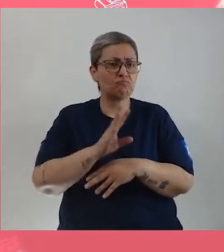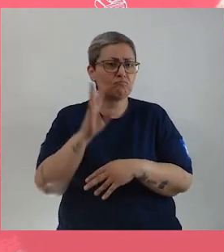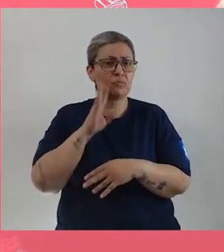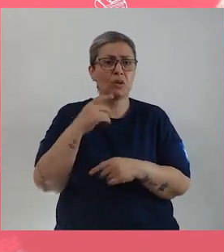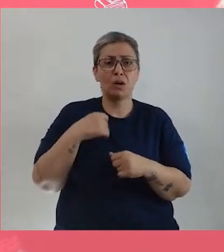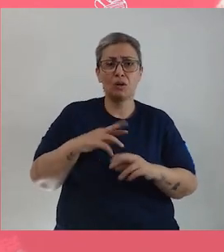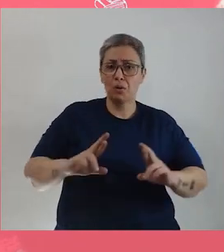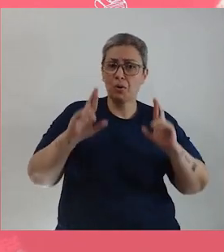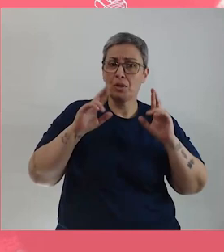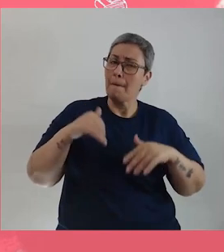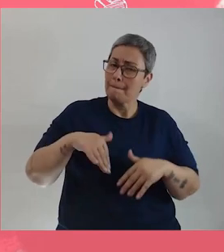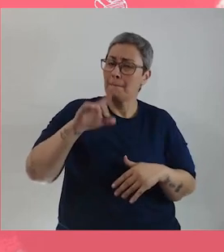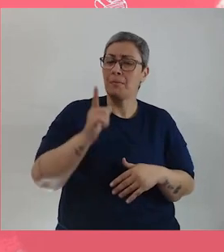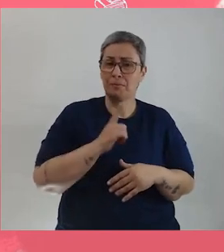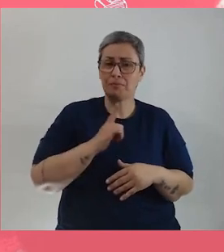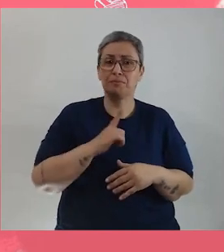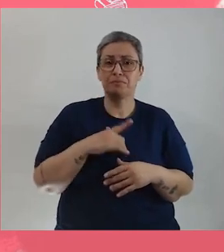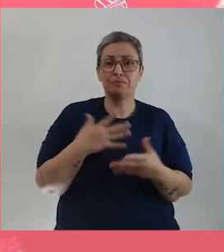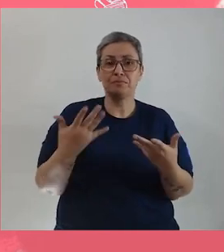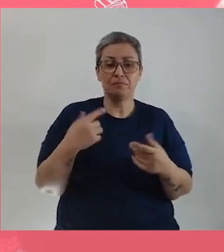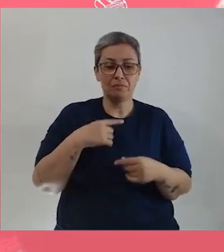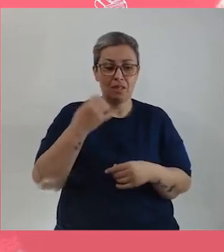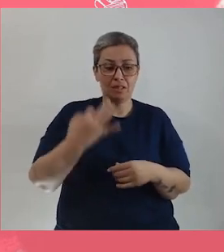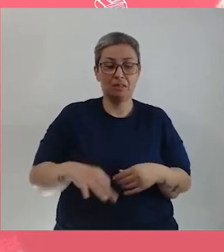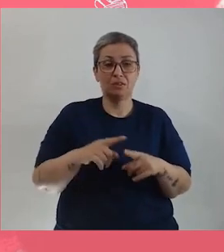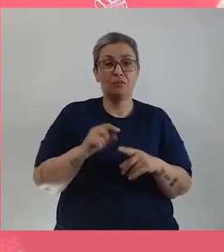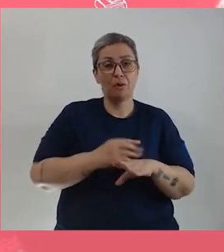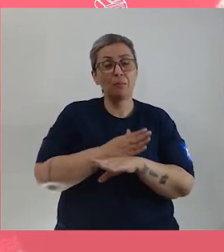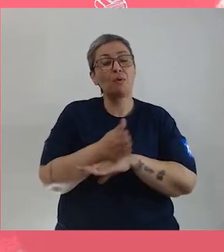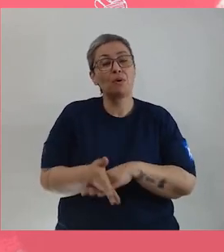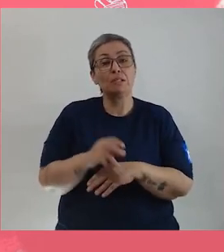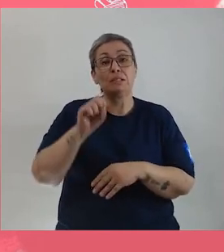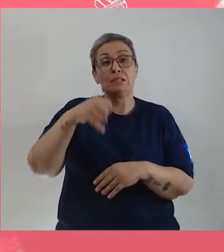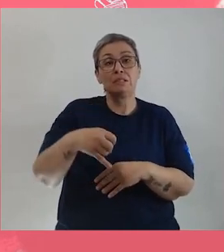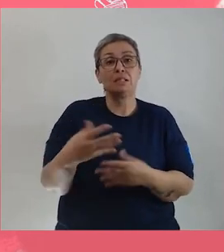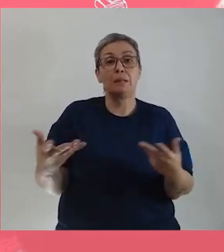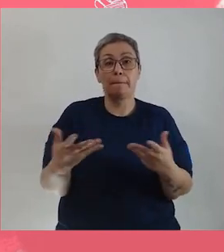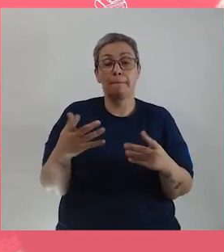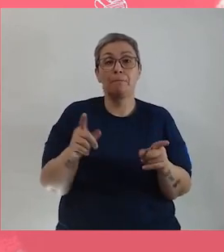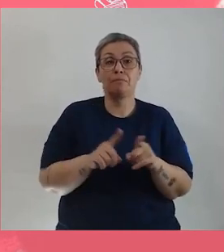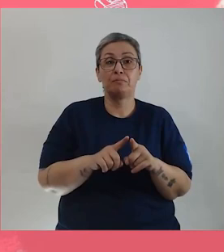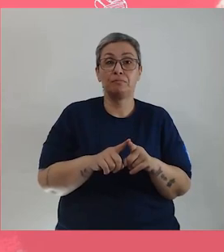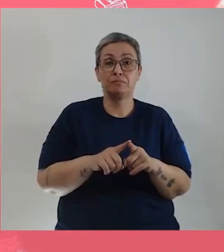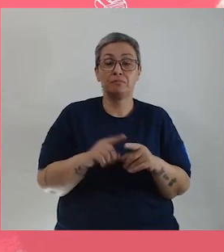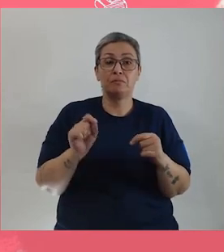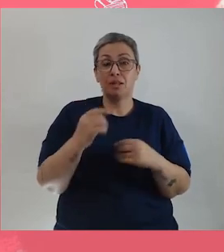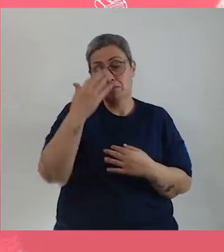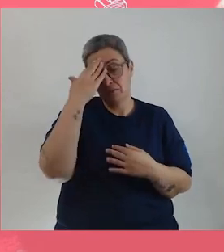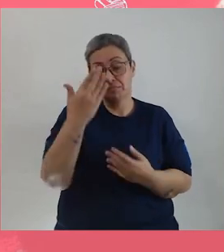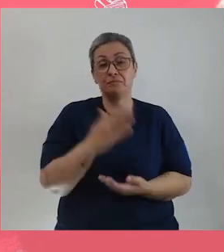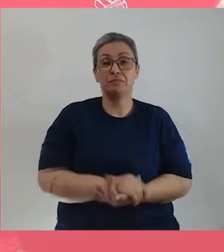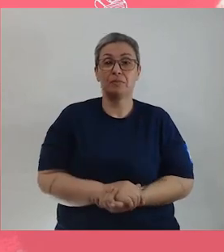legal. Esperamos que tenha mais. E com certeza nós iremos. E